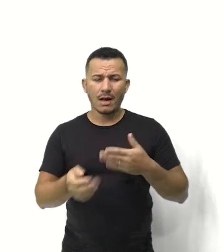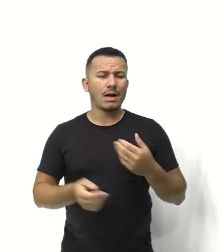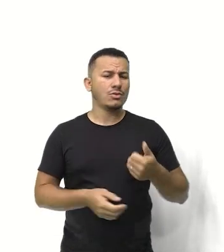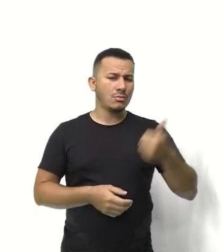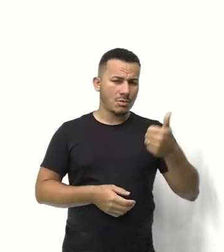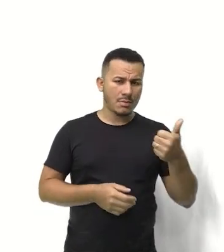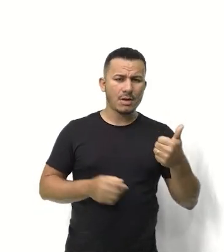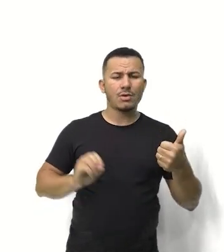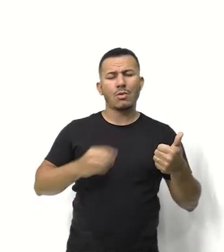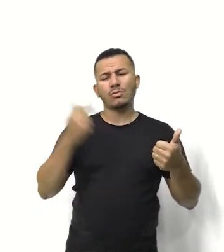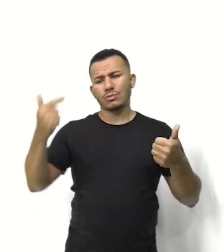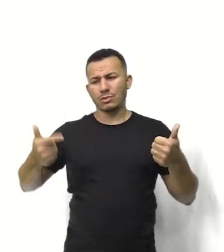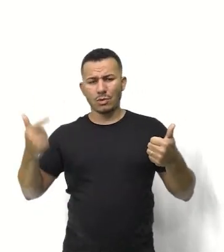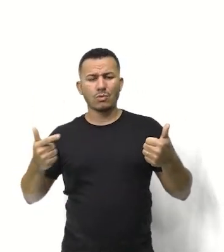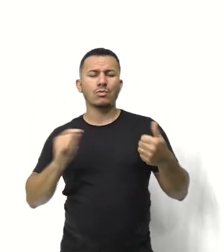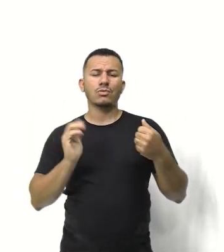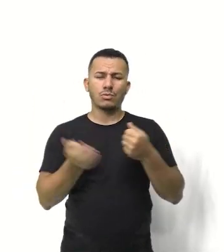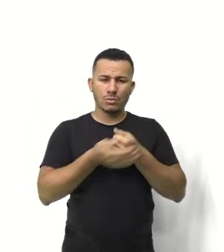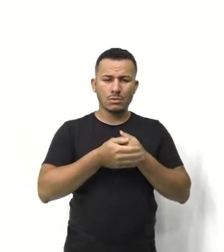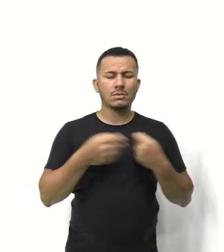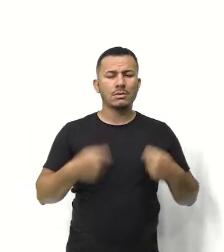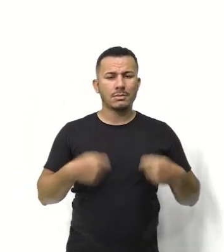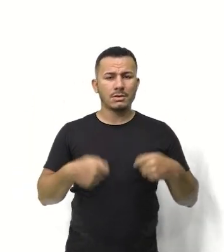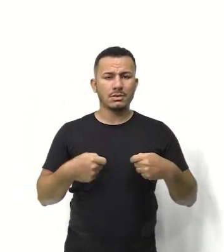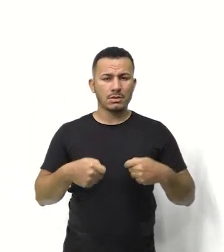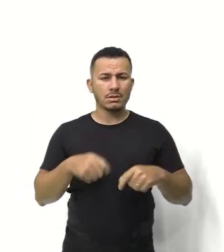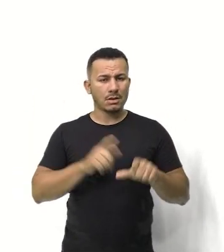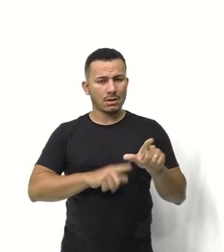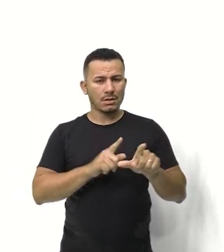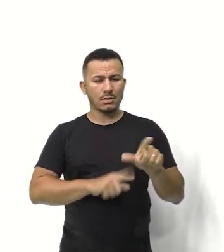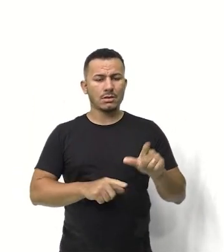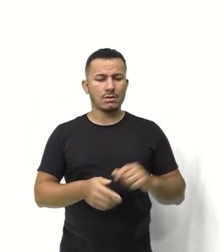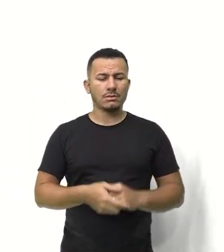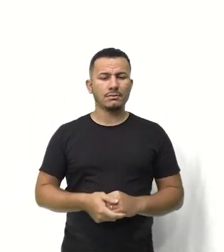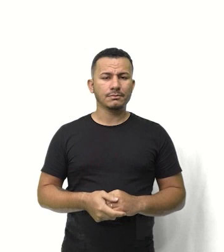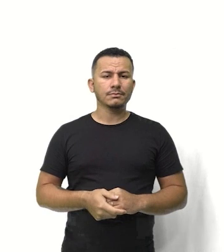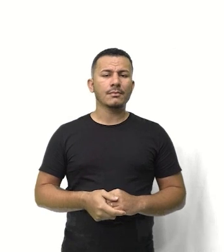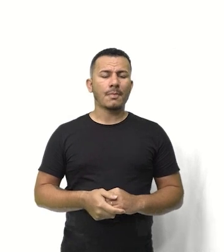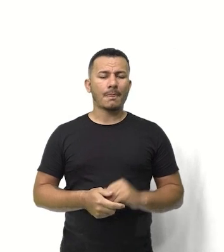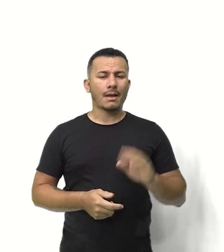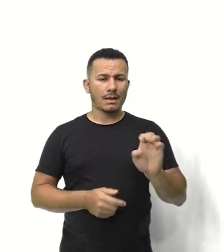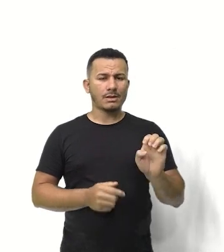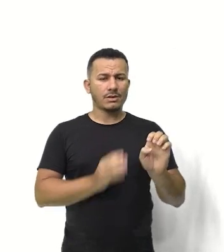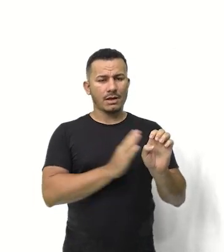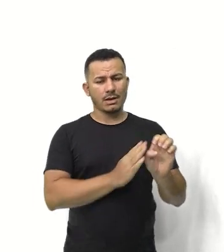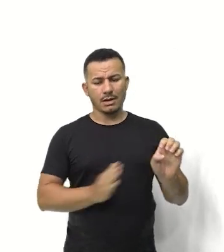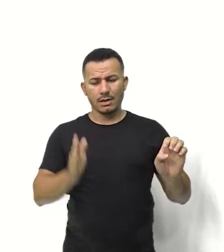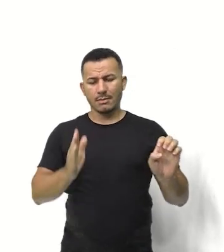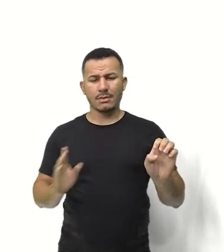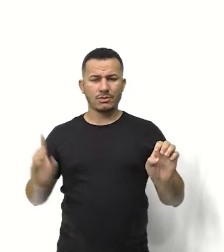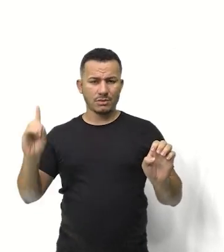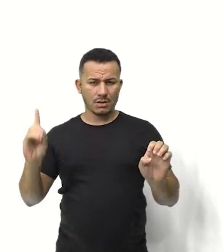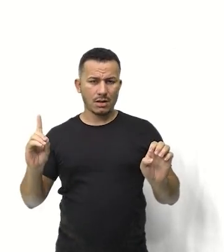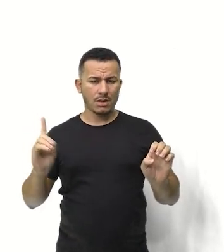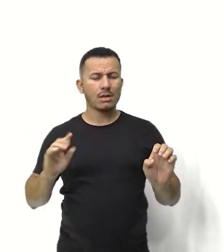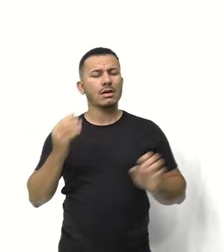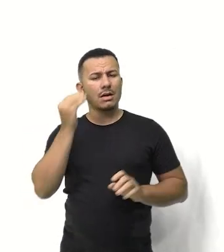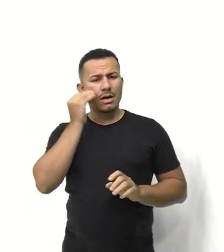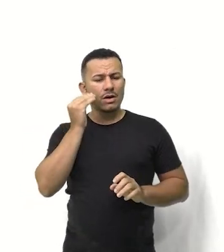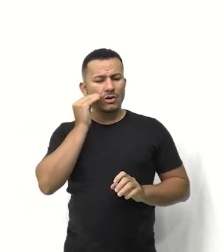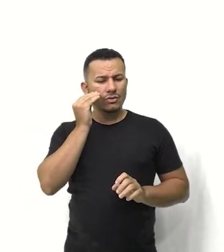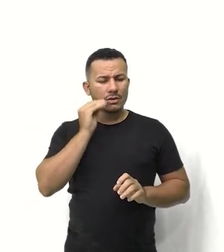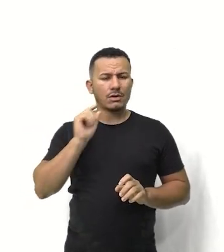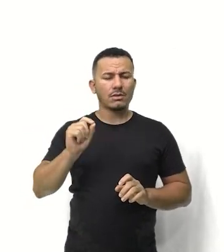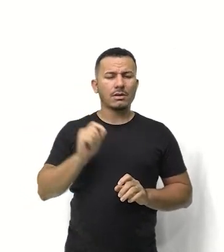pessoal. Tanto faz no primeiro quanto no segundo. Normalmente, nós vamos da esquerda para a direita,